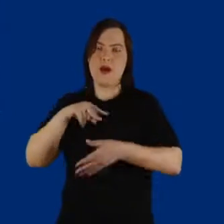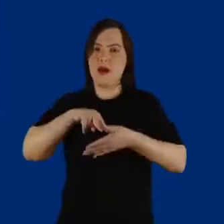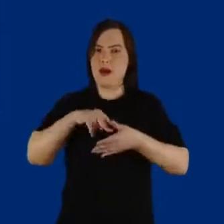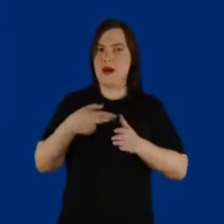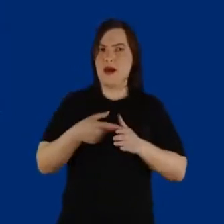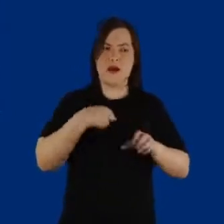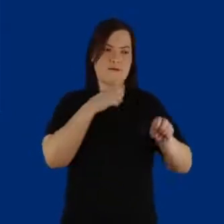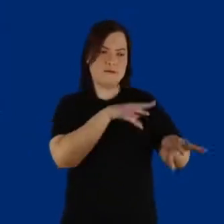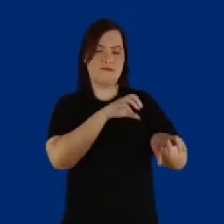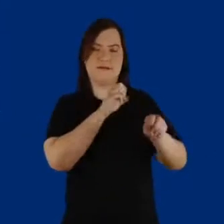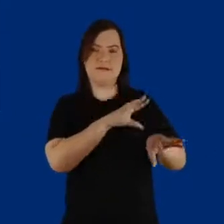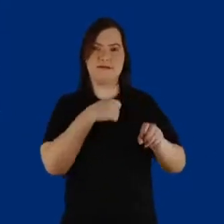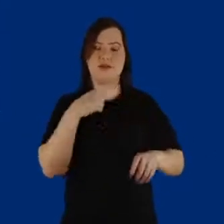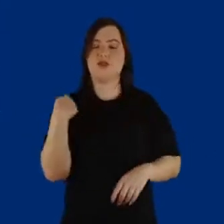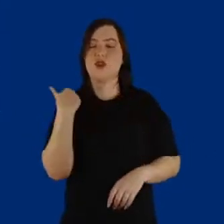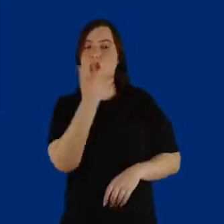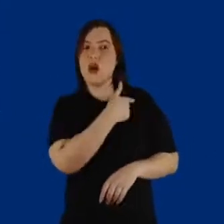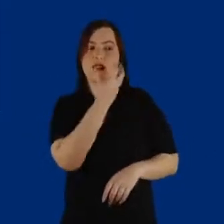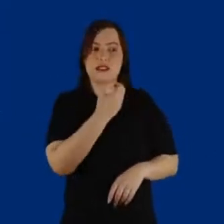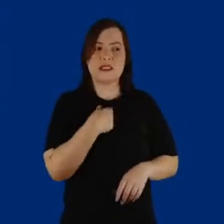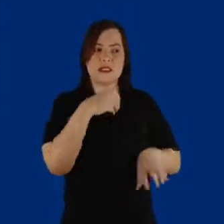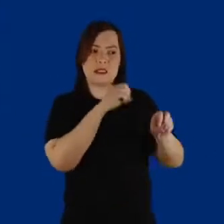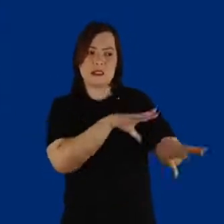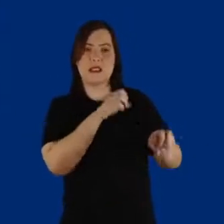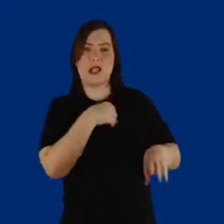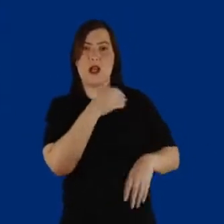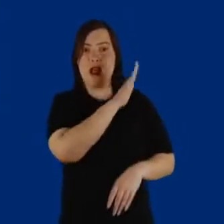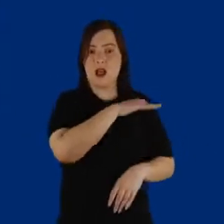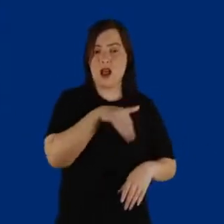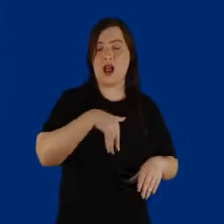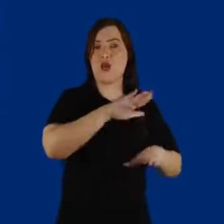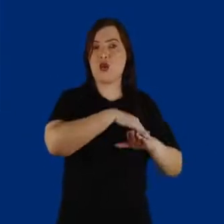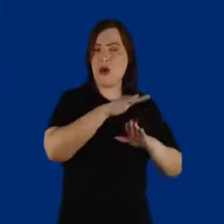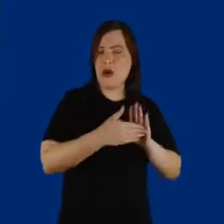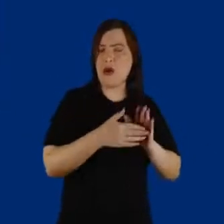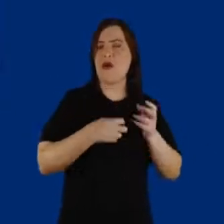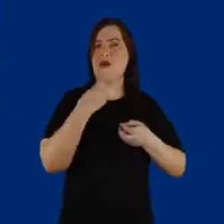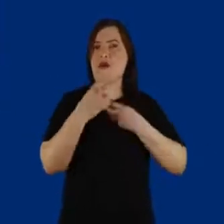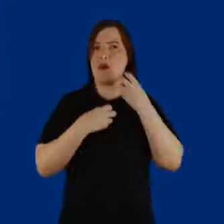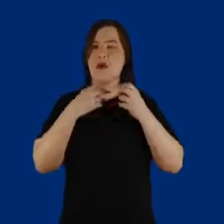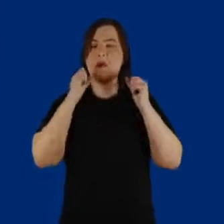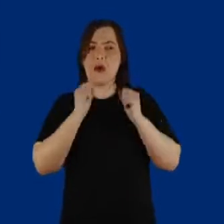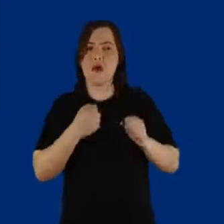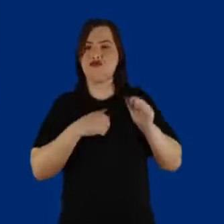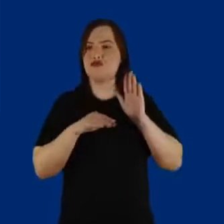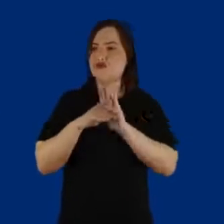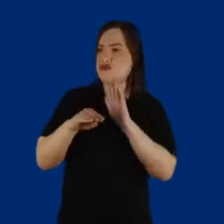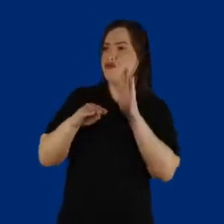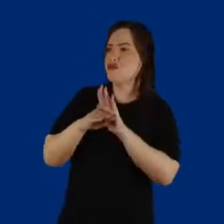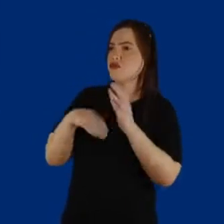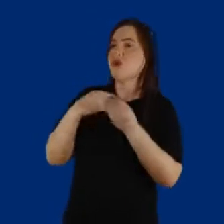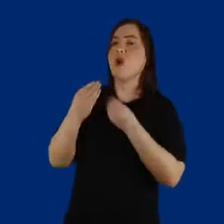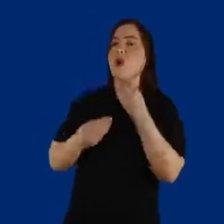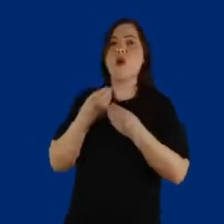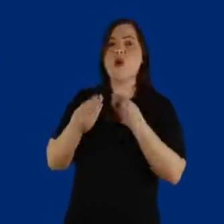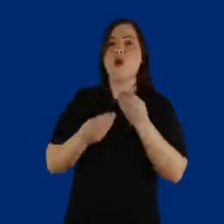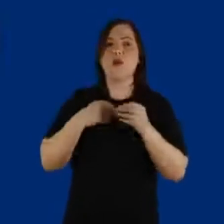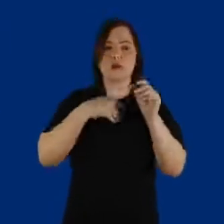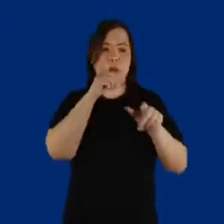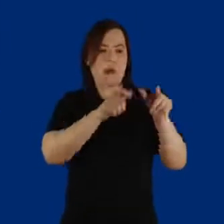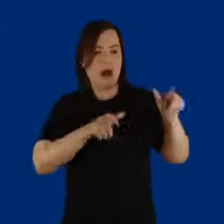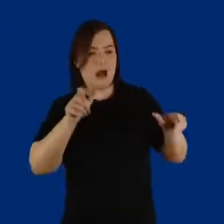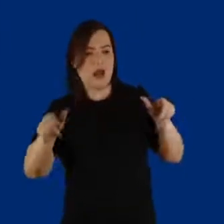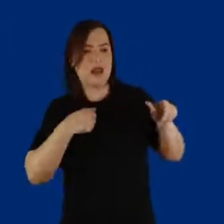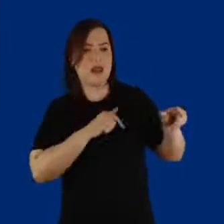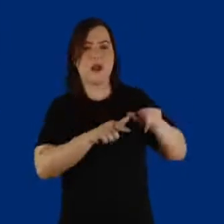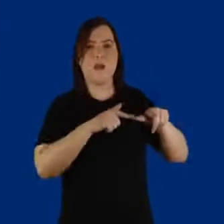que ensinar. Nós queremos ensinar a criança que todas as vozes podem ser produtivas, como que as pessoas